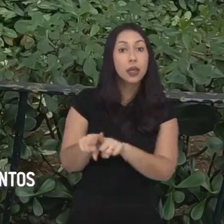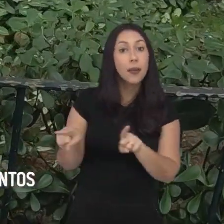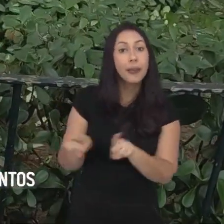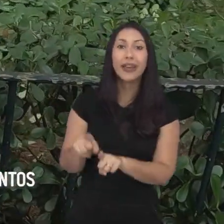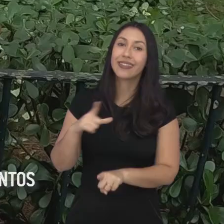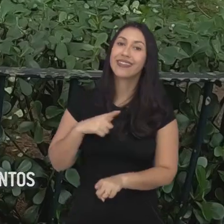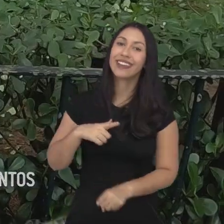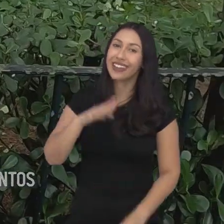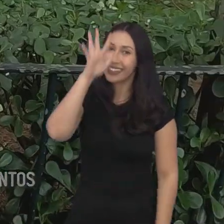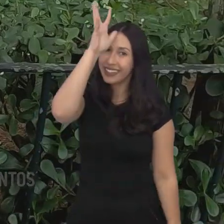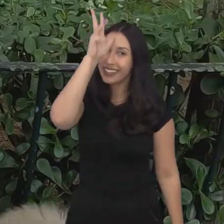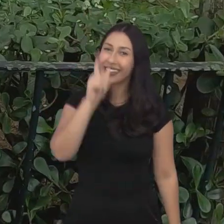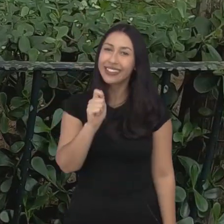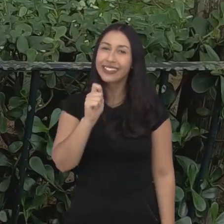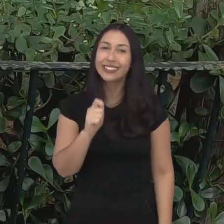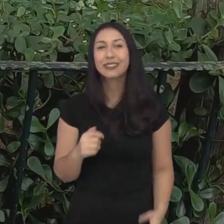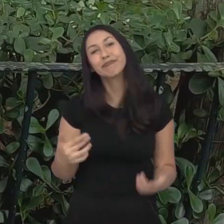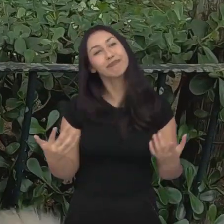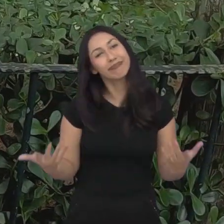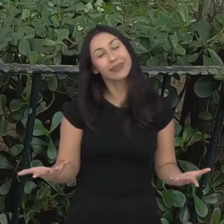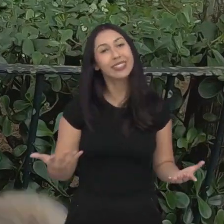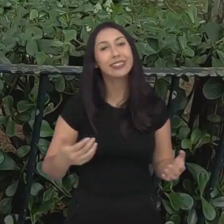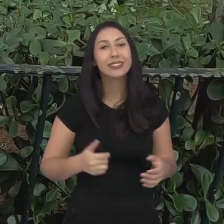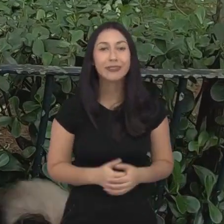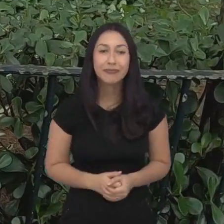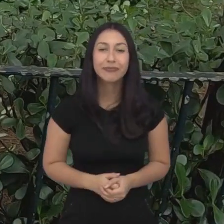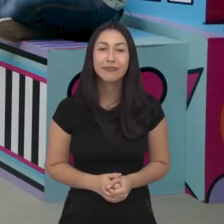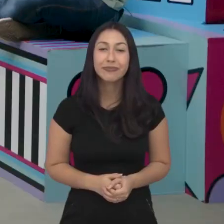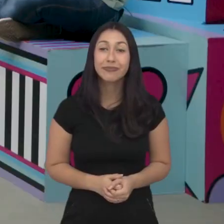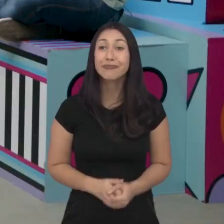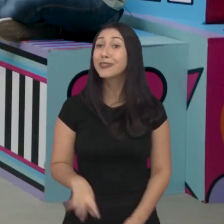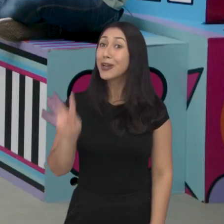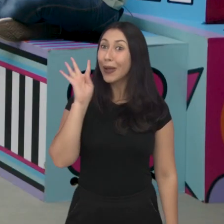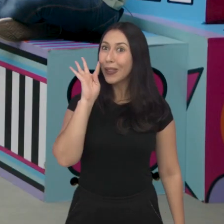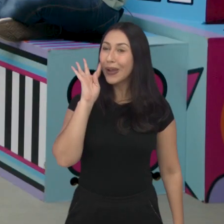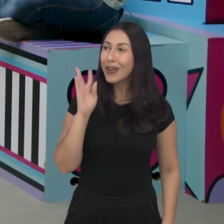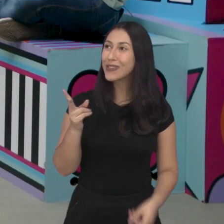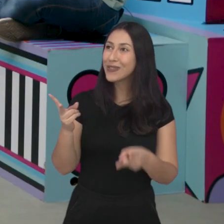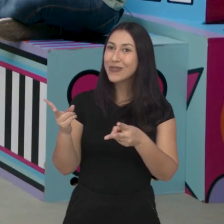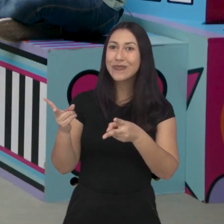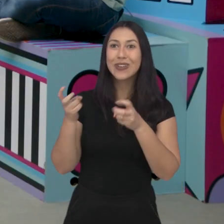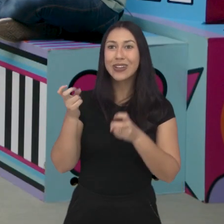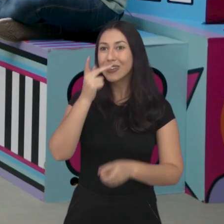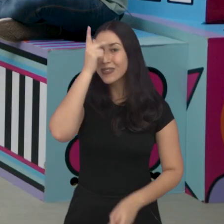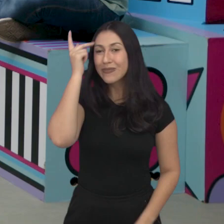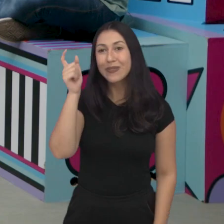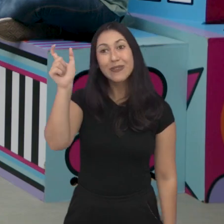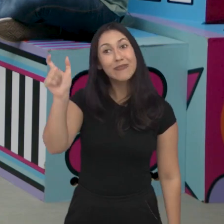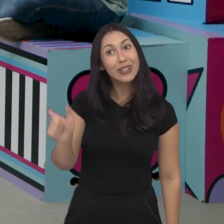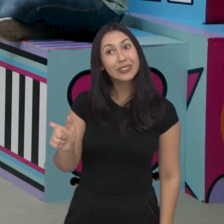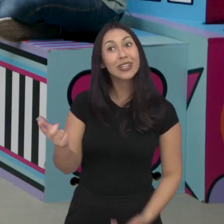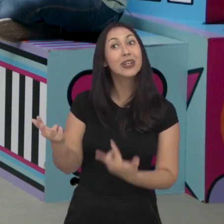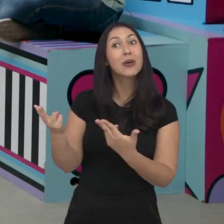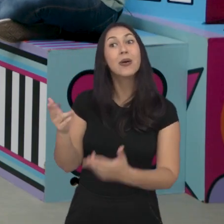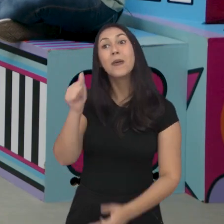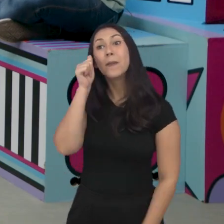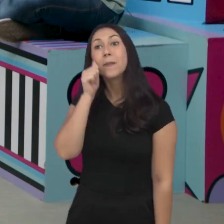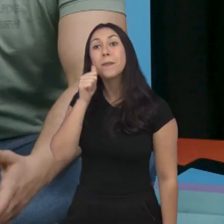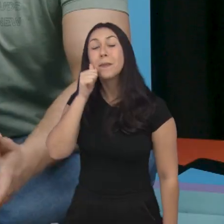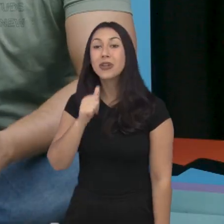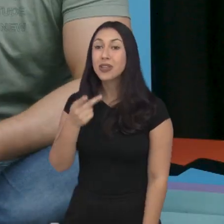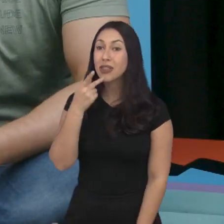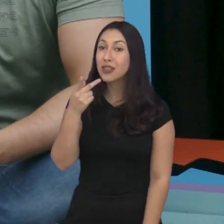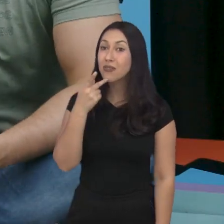resíduos, a gente também tem galinhas. E acho que é isso. Legal a gente ver, né, uma pessoa, um exemplo como essa